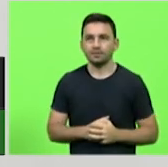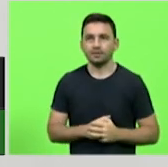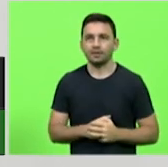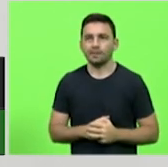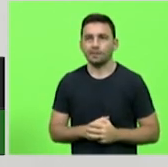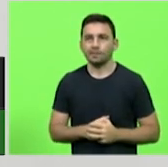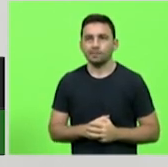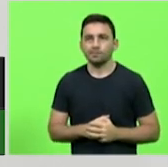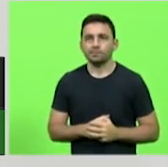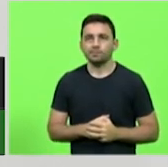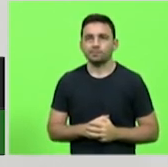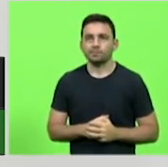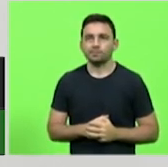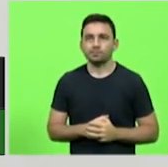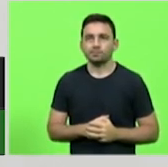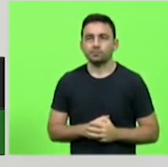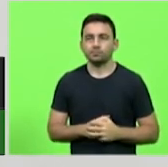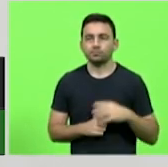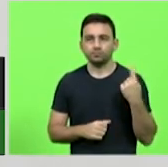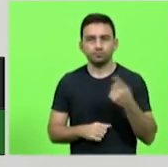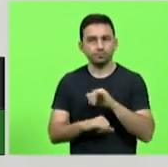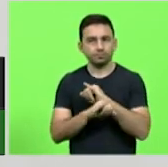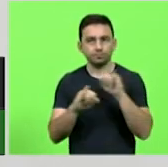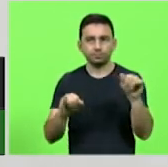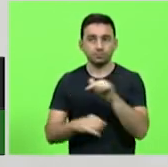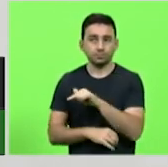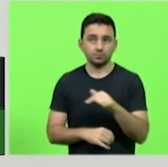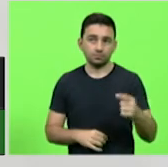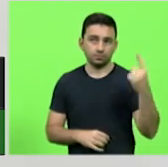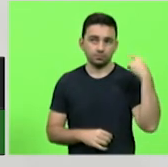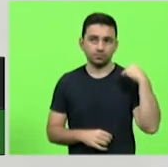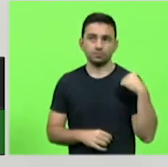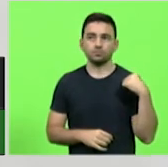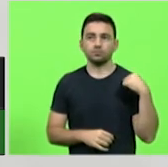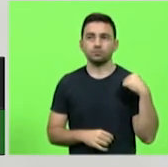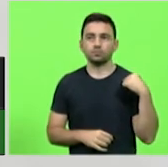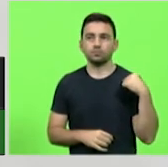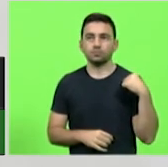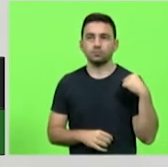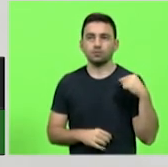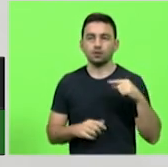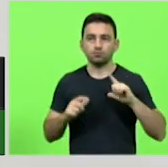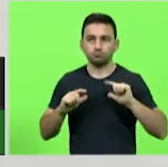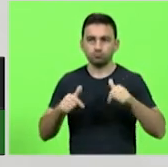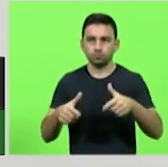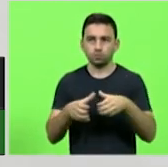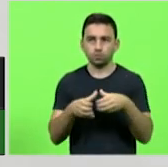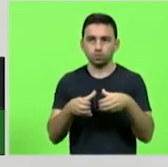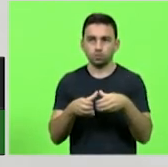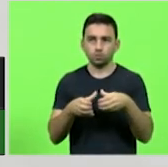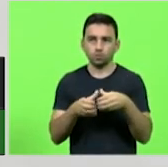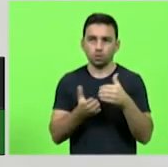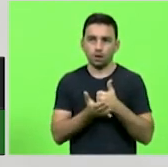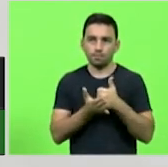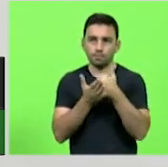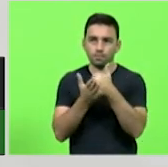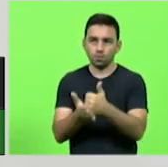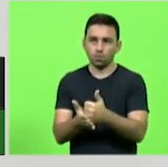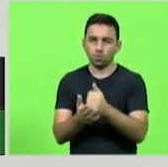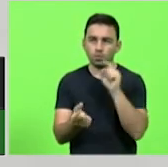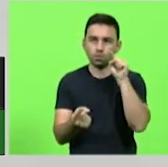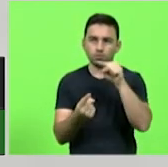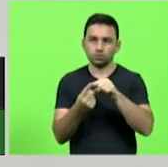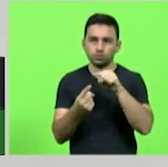Mas nós lançamos na semana passada a Frente Parlamentar de Apoio aos Objetivos